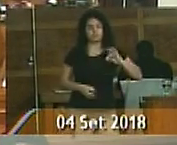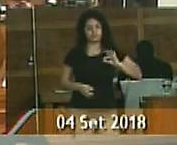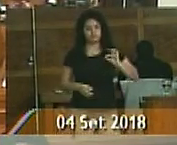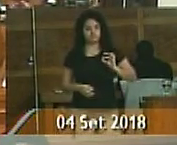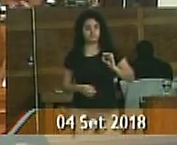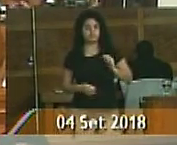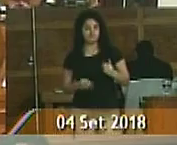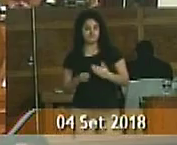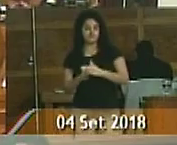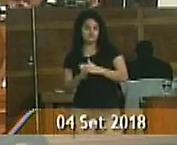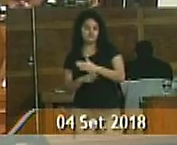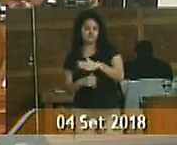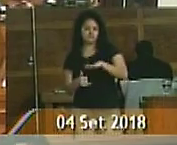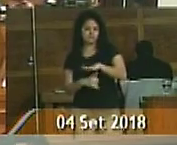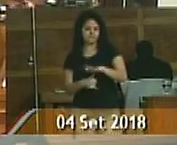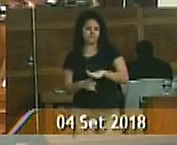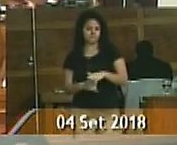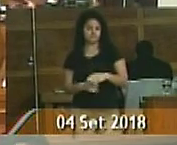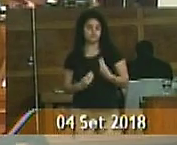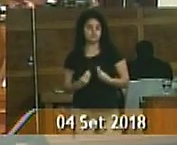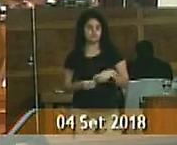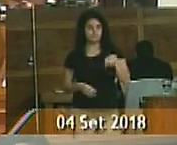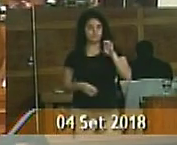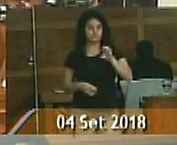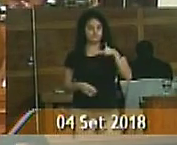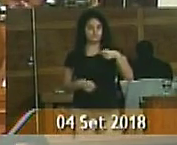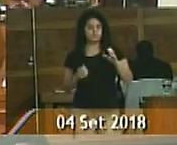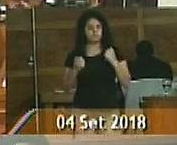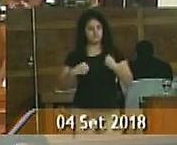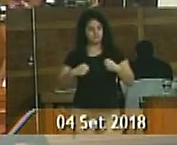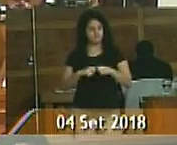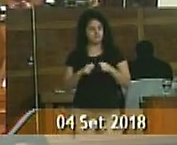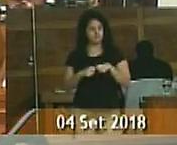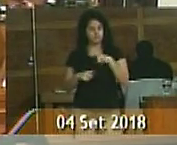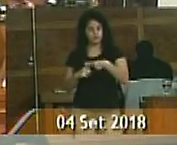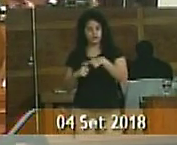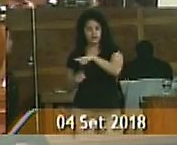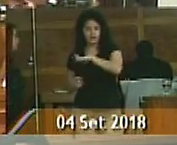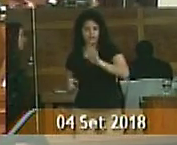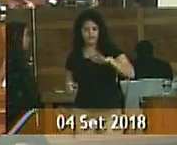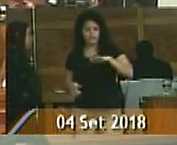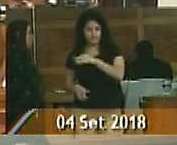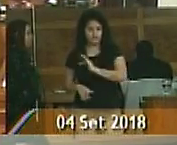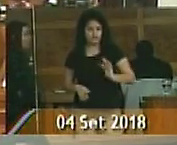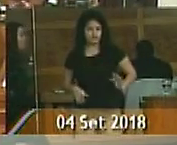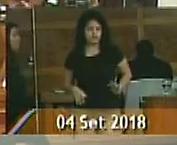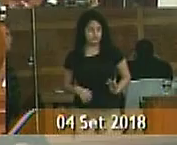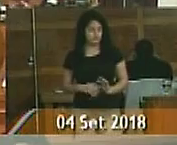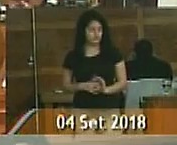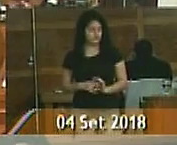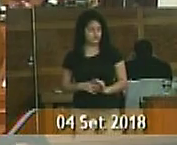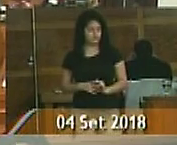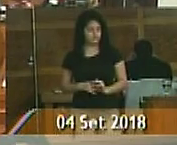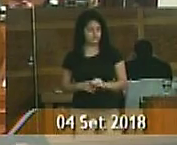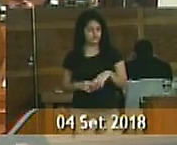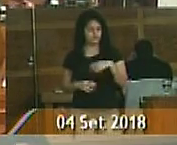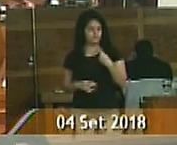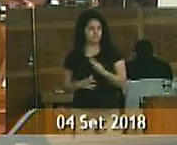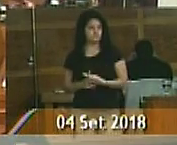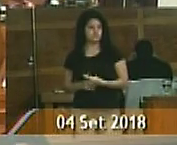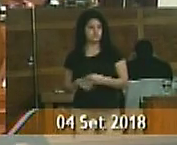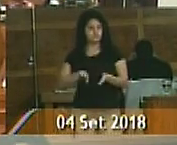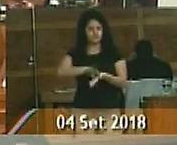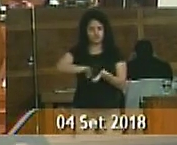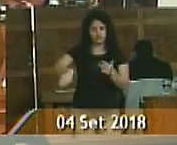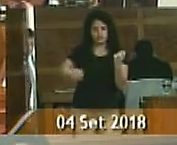na entrada da usina. Pois é que o exército é que era para fazer isso. Aquilo ali é federal. Comandante, tá vendo aí? Tá tomando porrada à toa.